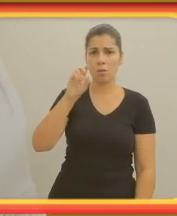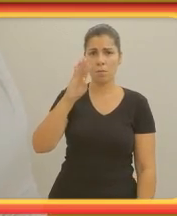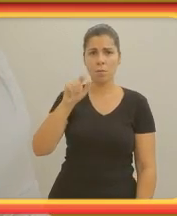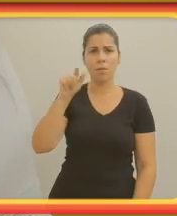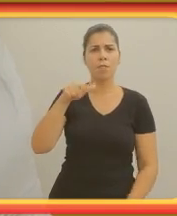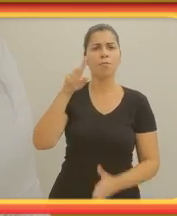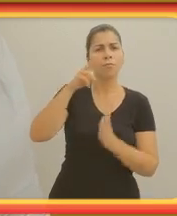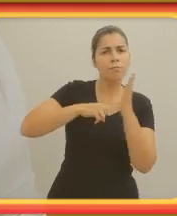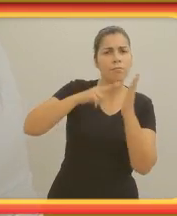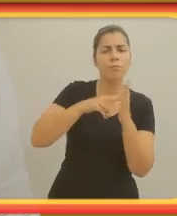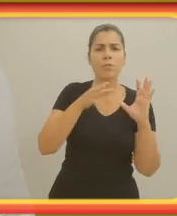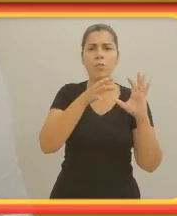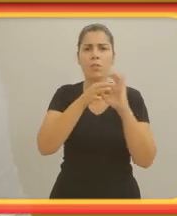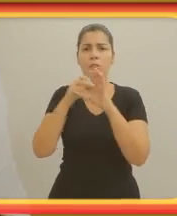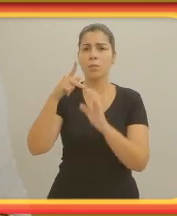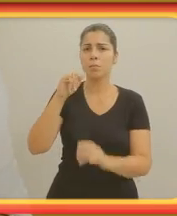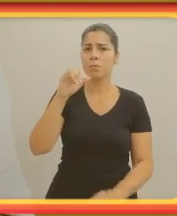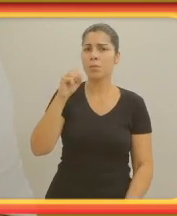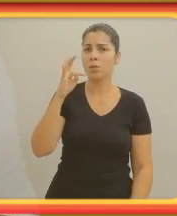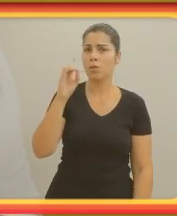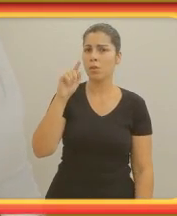de orações pictográficas.